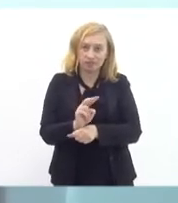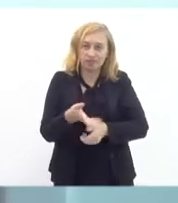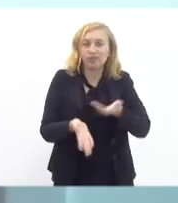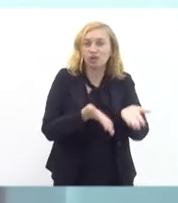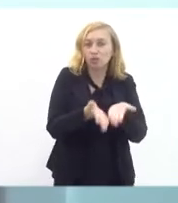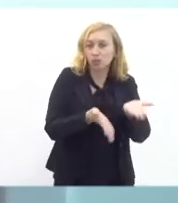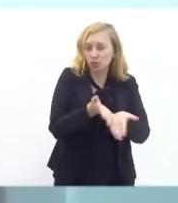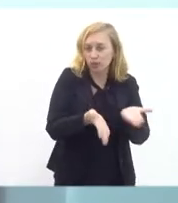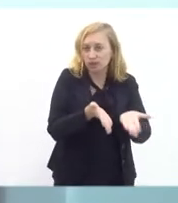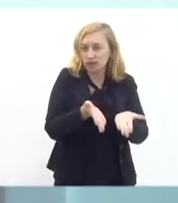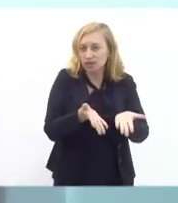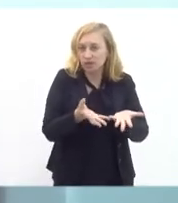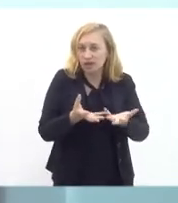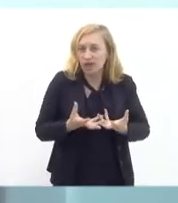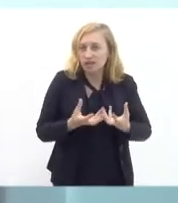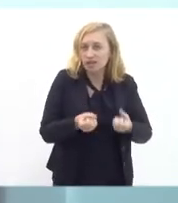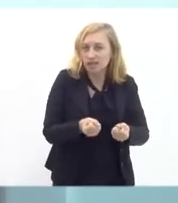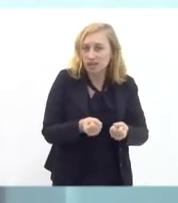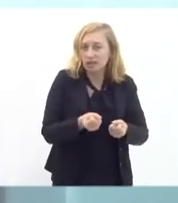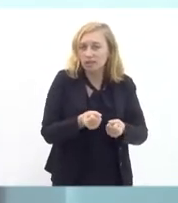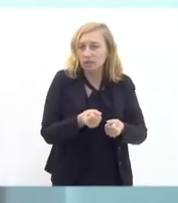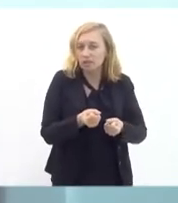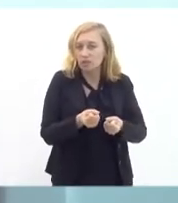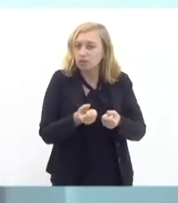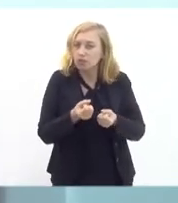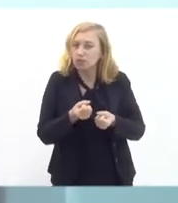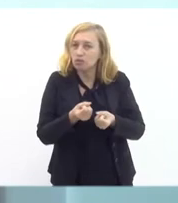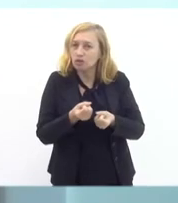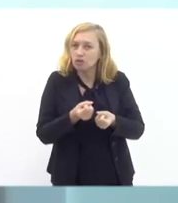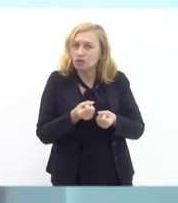vez, abraçam uma causa de forma